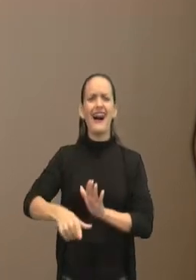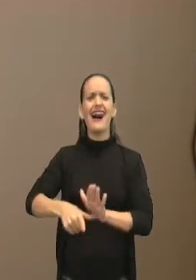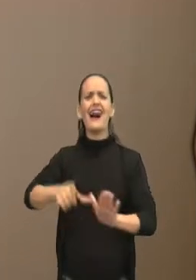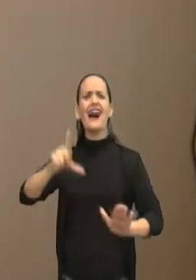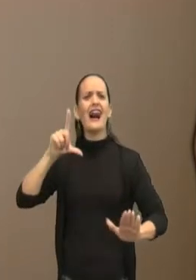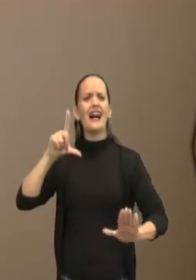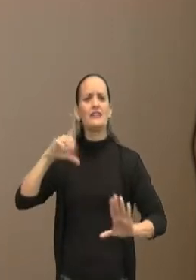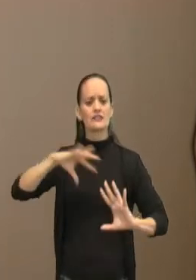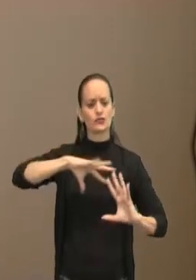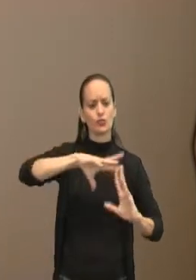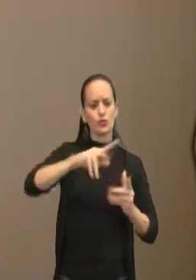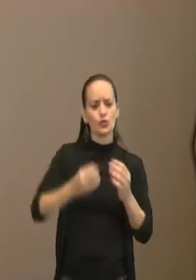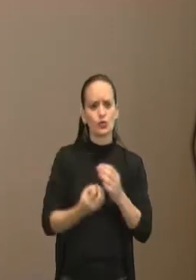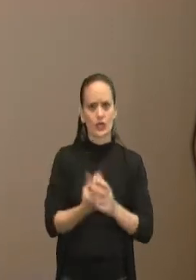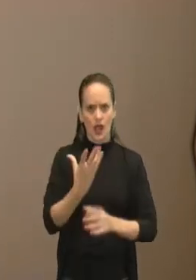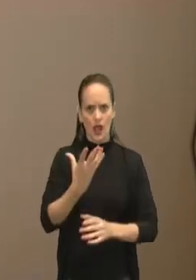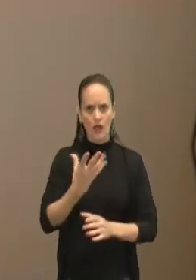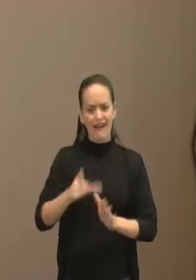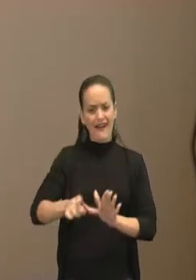estava pré-definido.